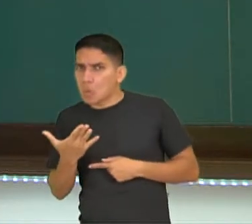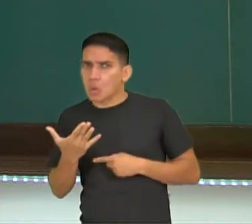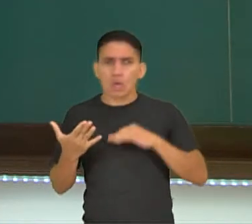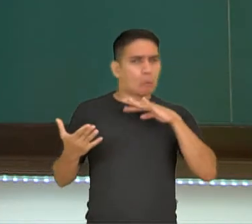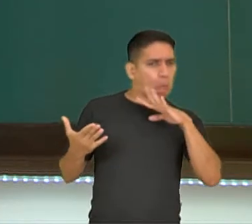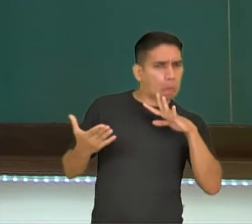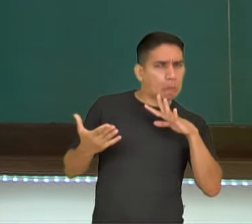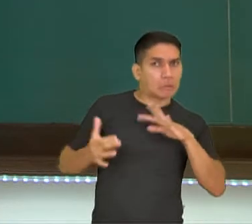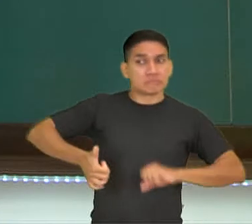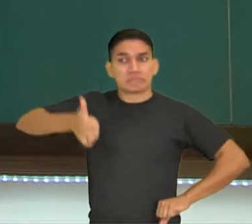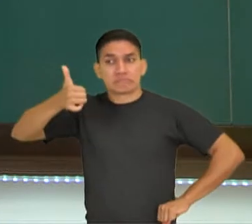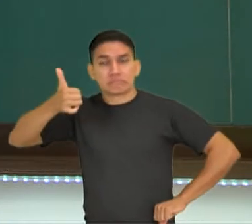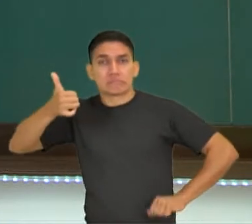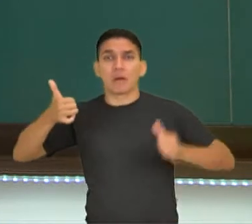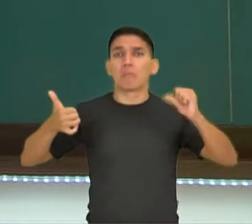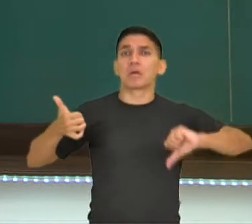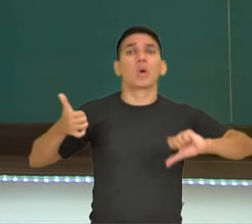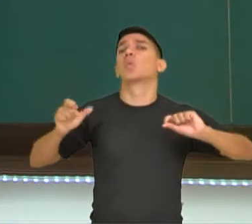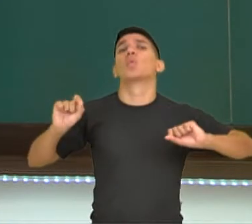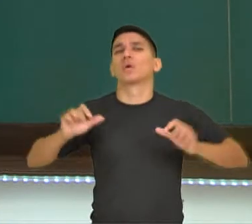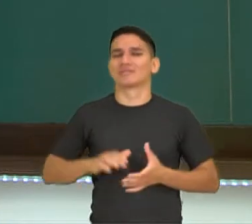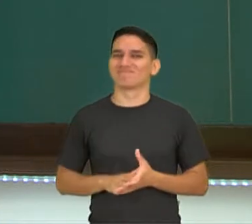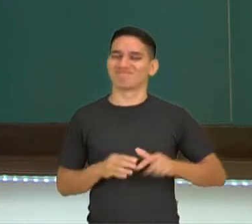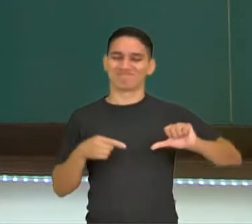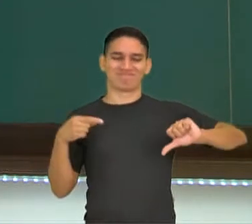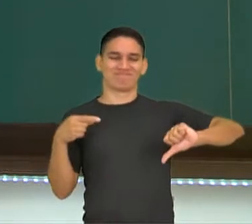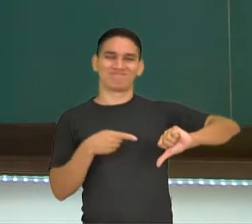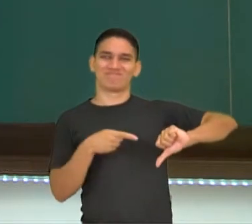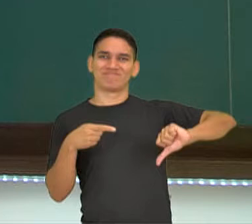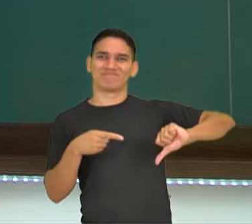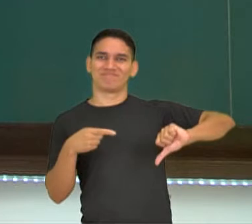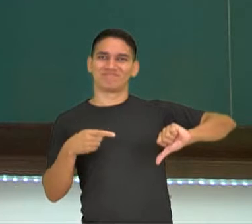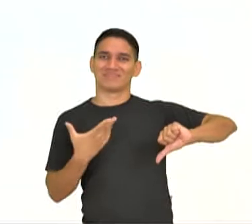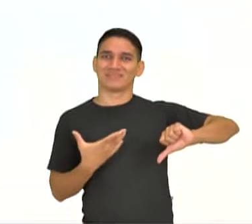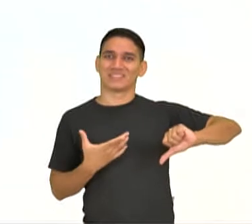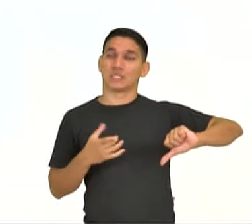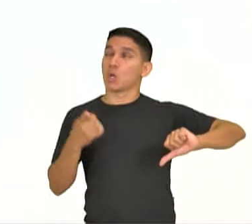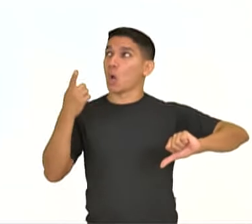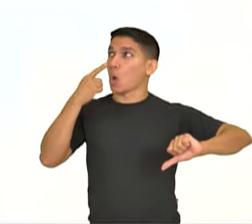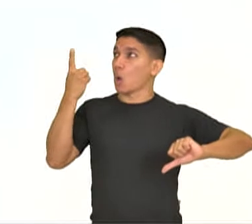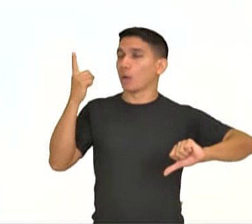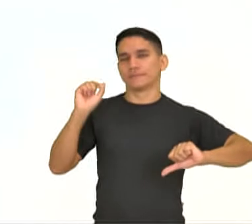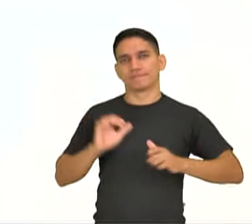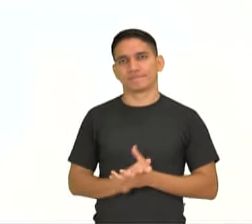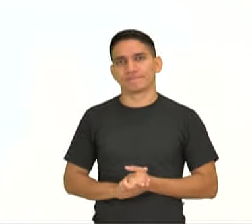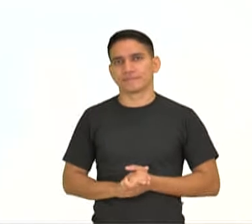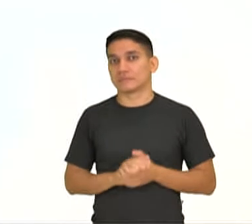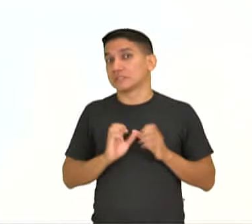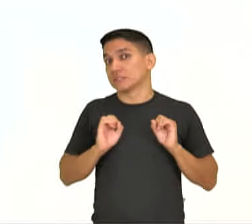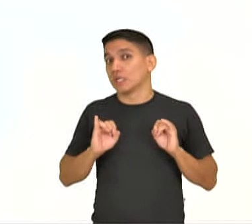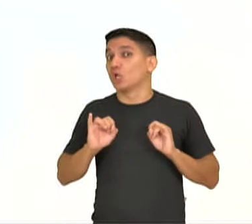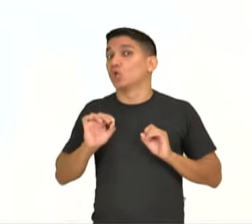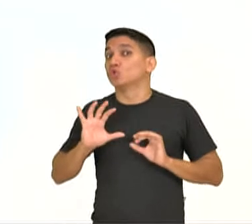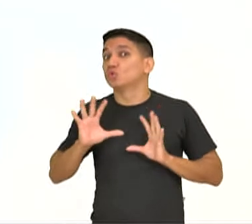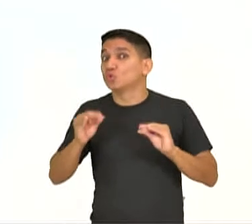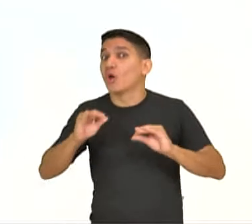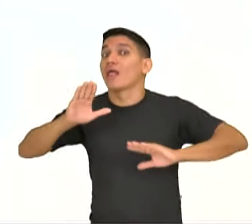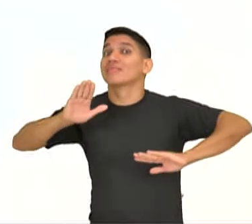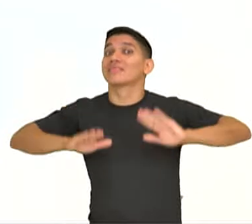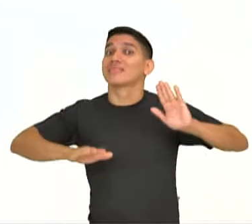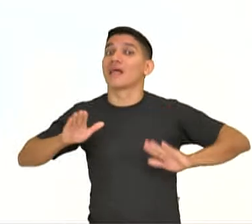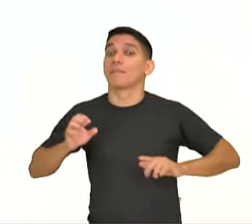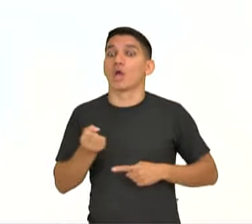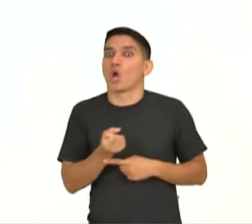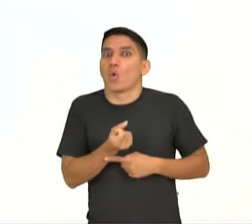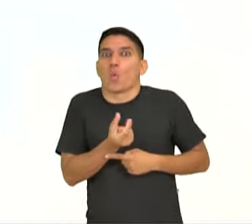mal? Faz mal, galera. Faz muito mal. Olha aqui, ó. No entanto, como tudo depende da dose para ser bom